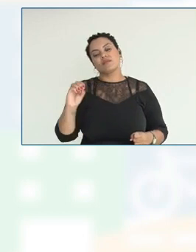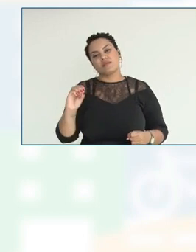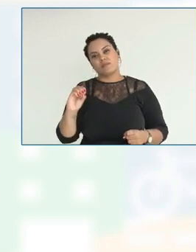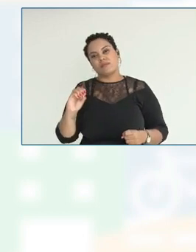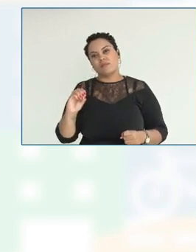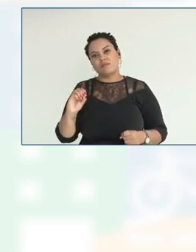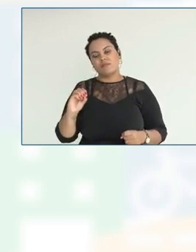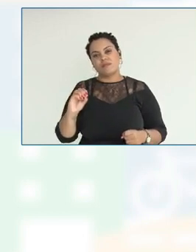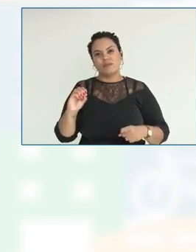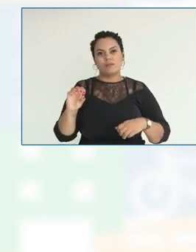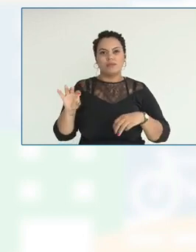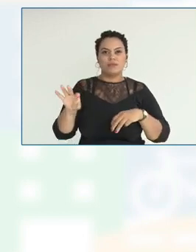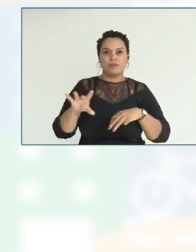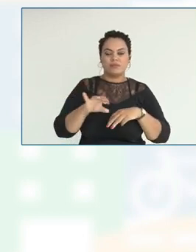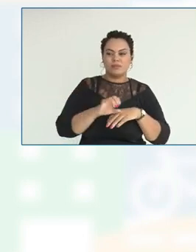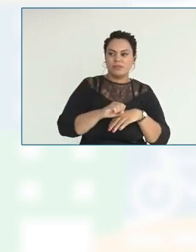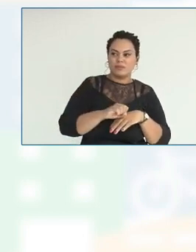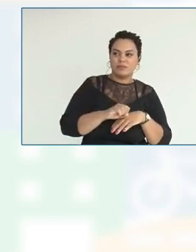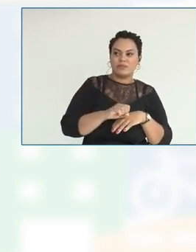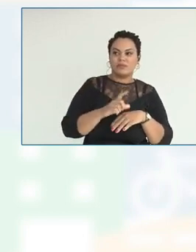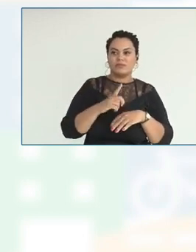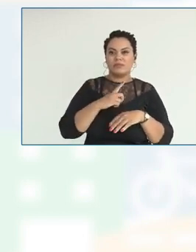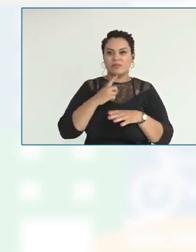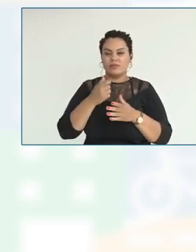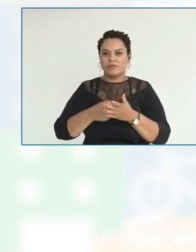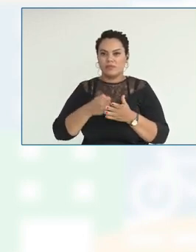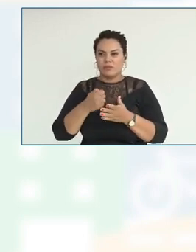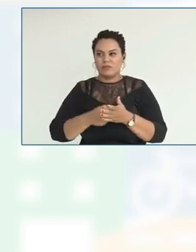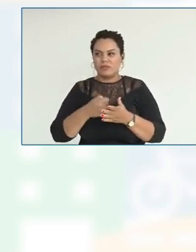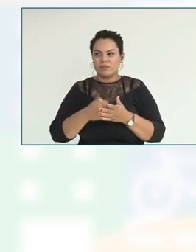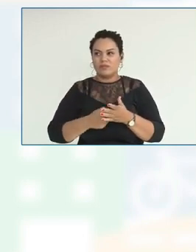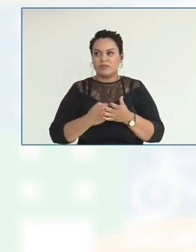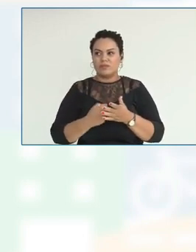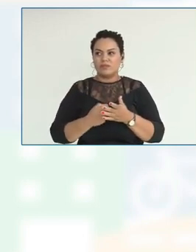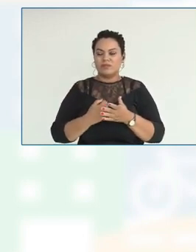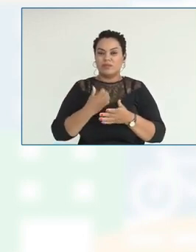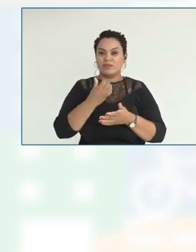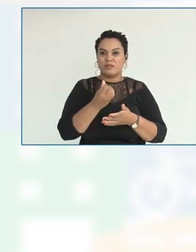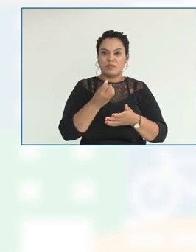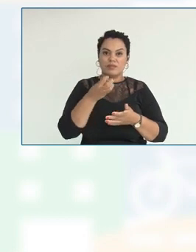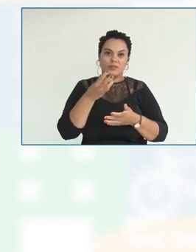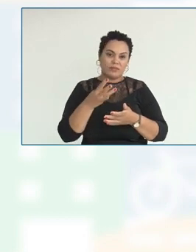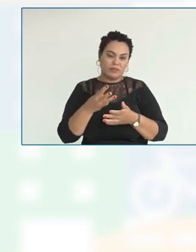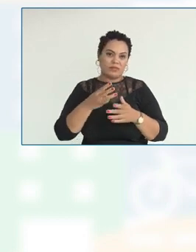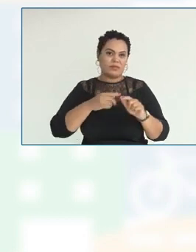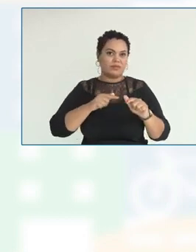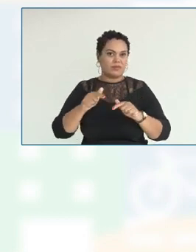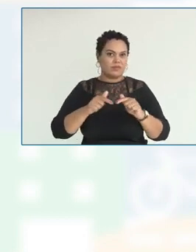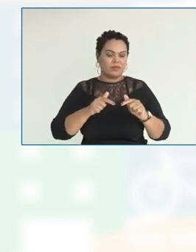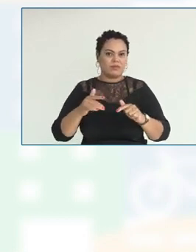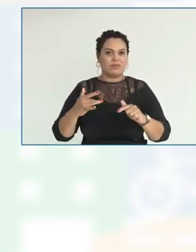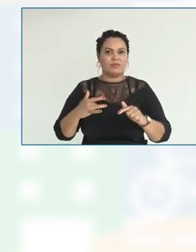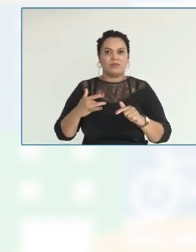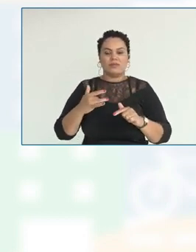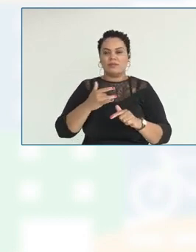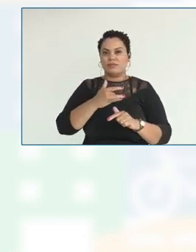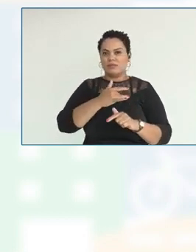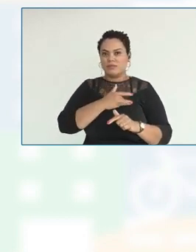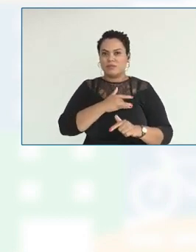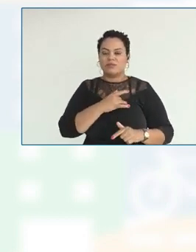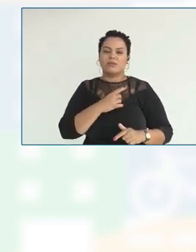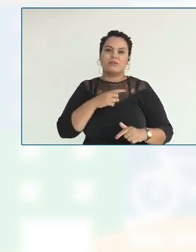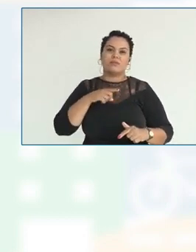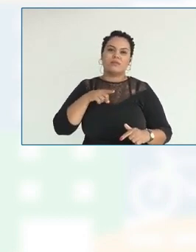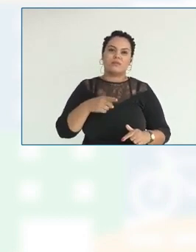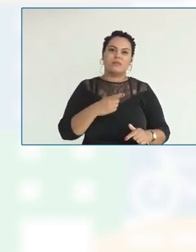ser compulsória, a gente tinha na cidade de São Paulo 63 serviços de saúde que notificaram 1.400 casos suspeitos